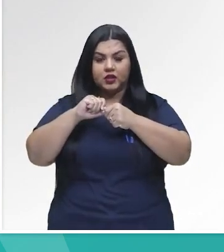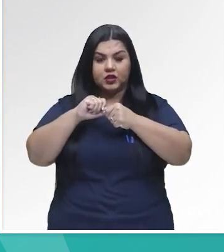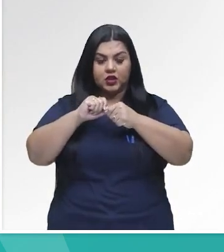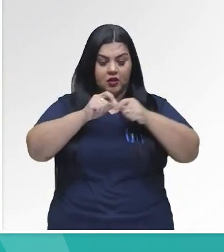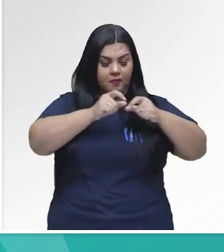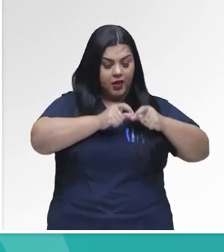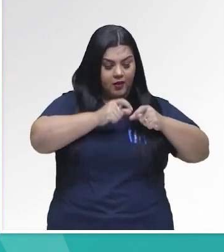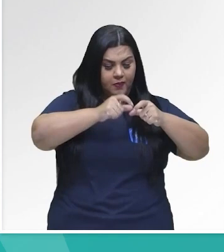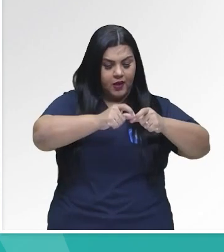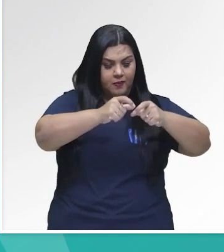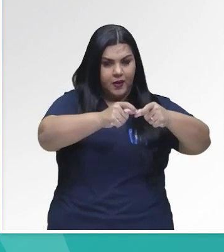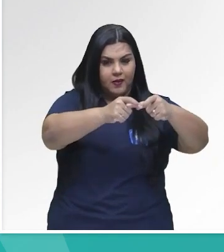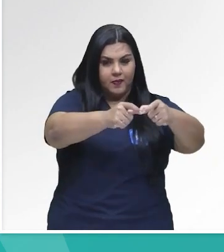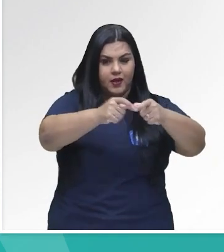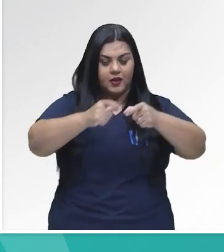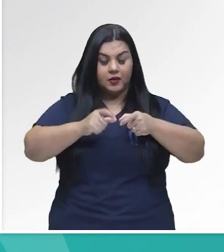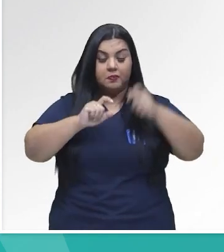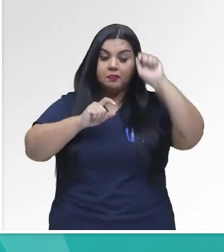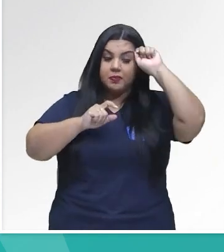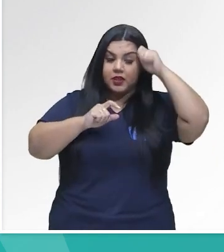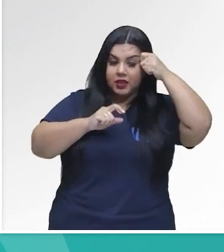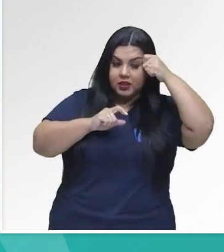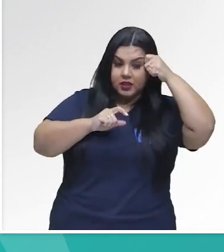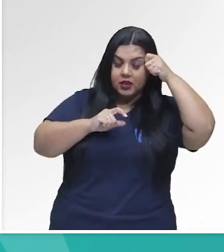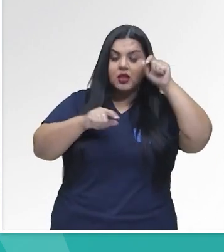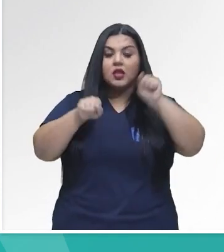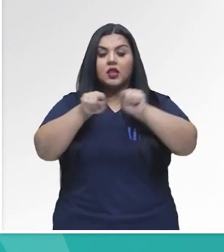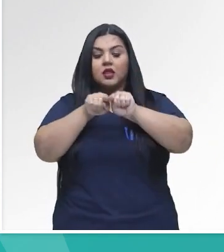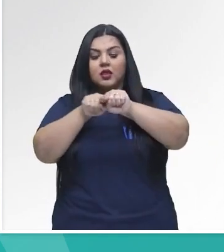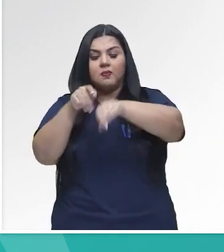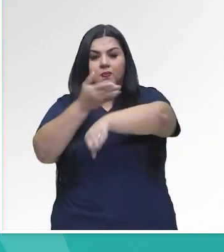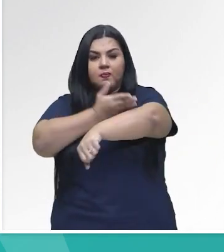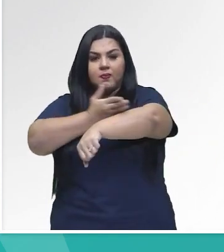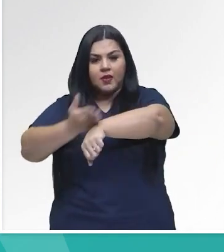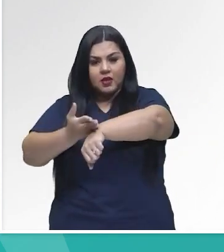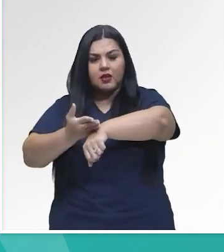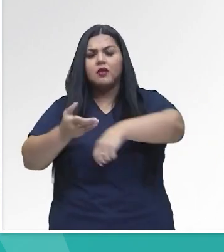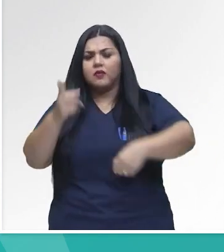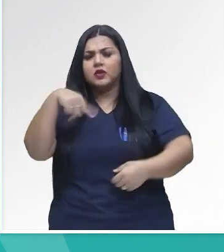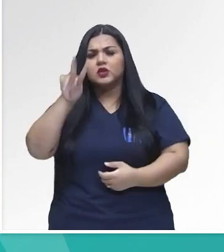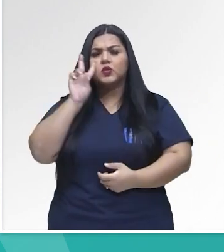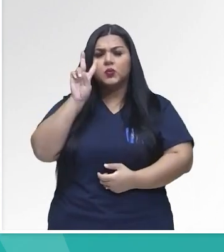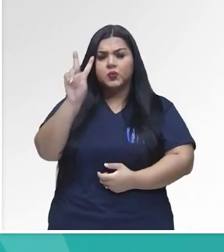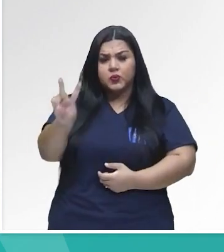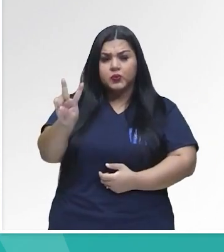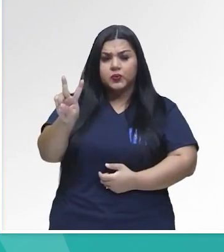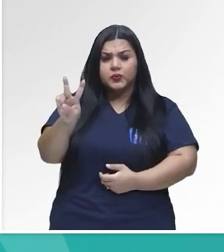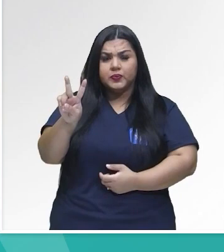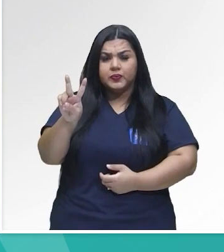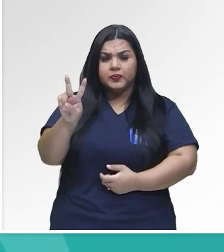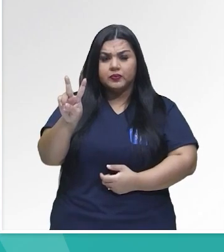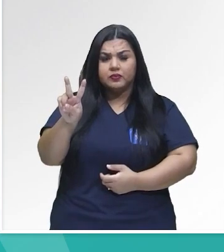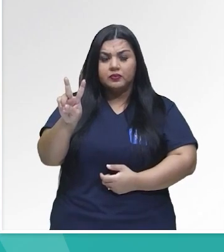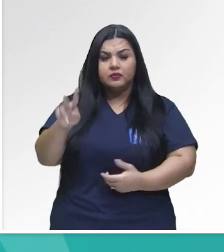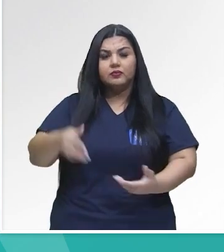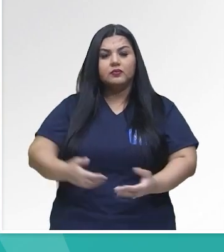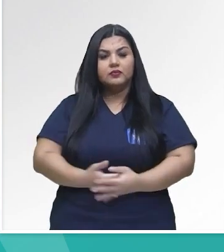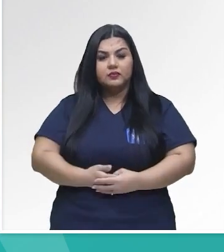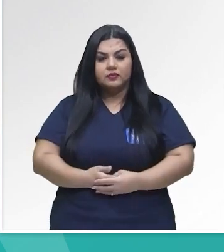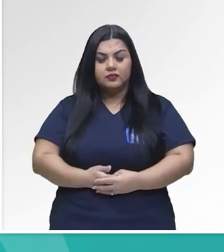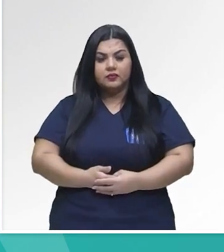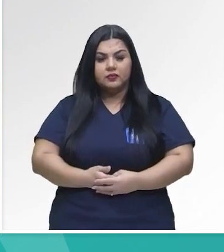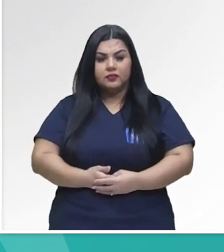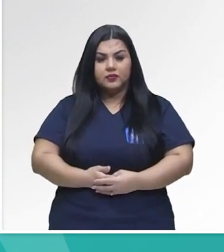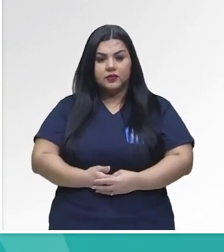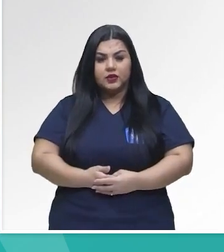casas pretas e casas brancas. Vocês estão vendo que na